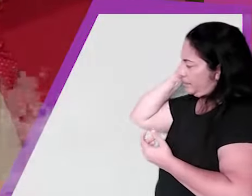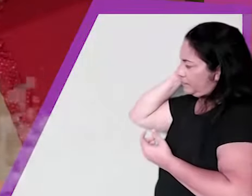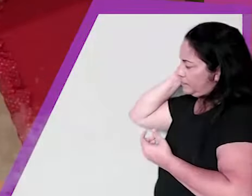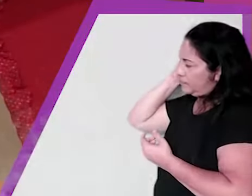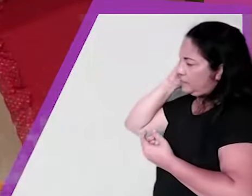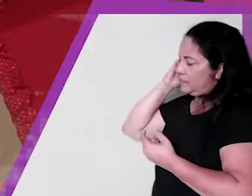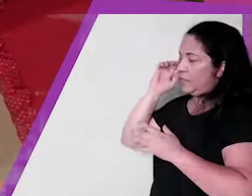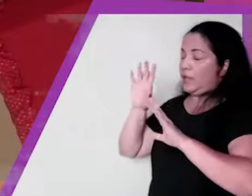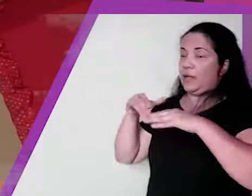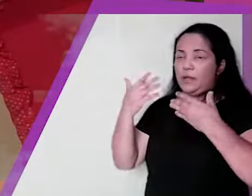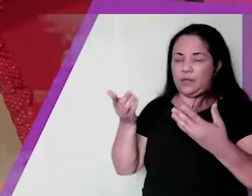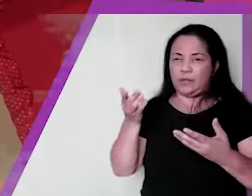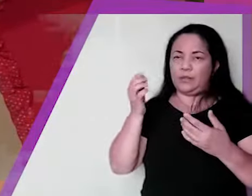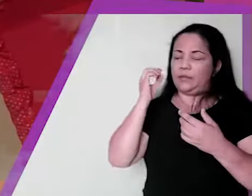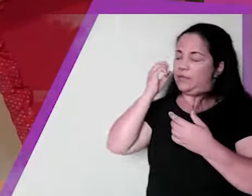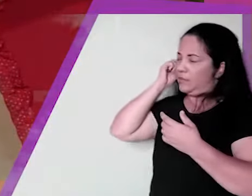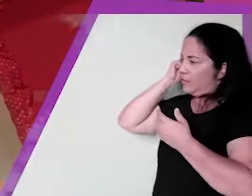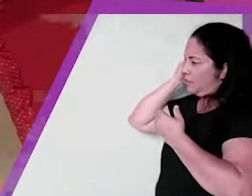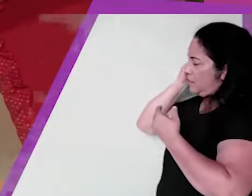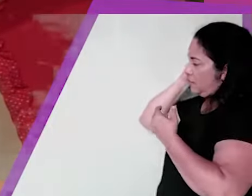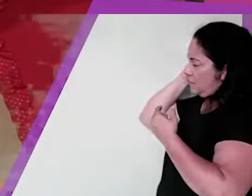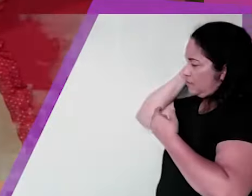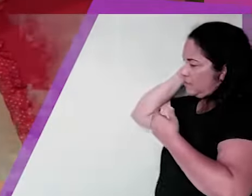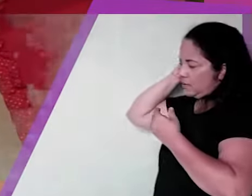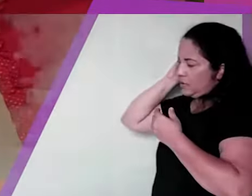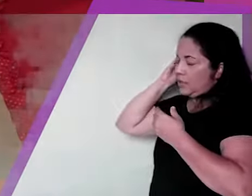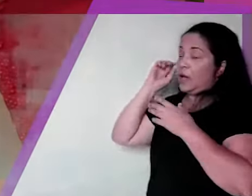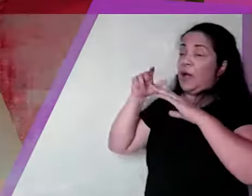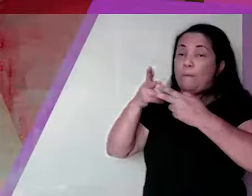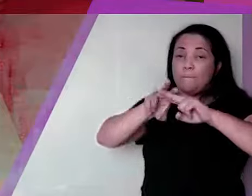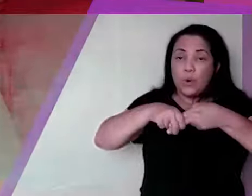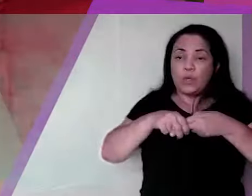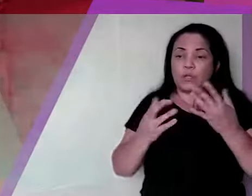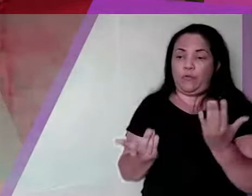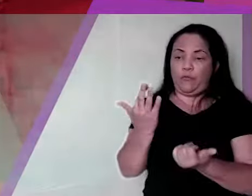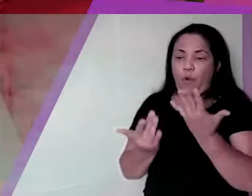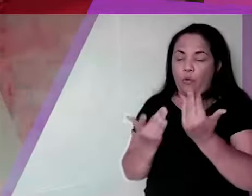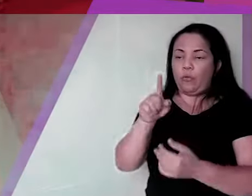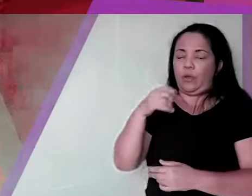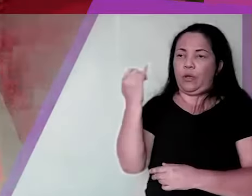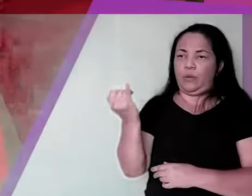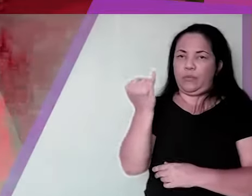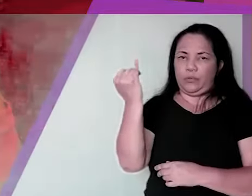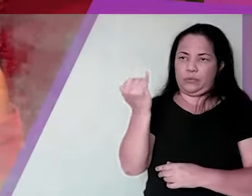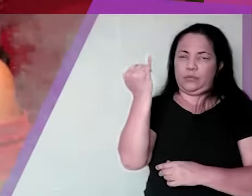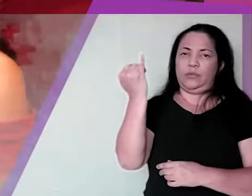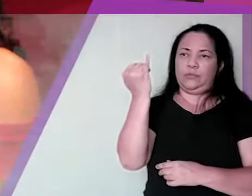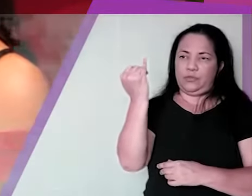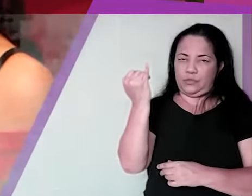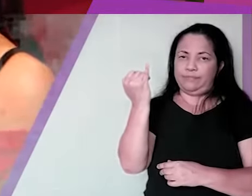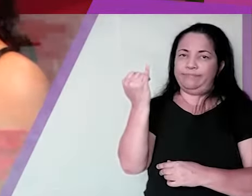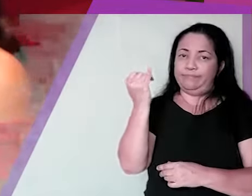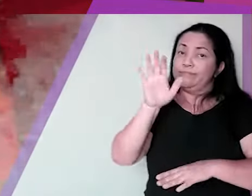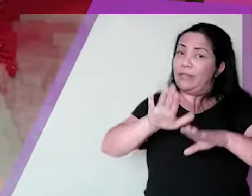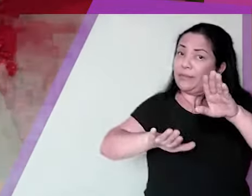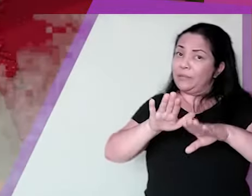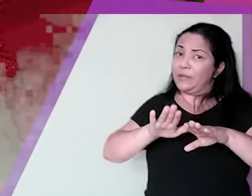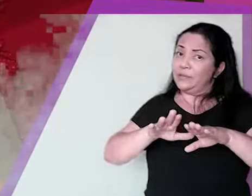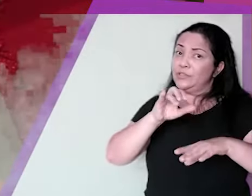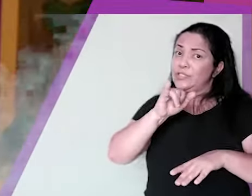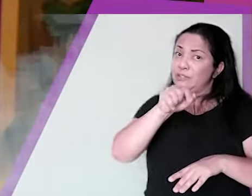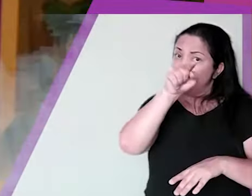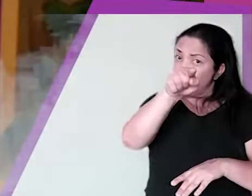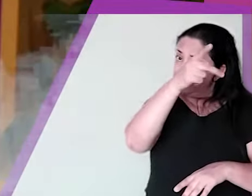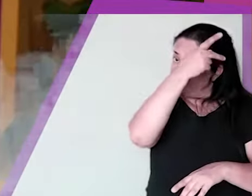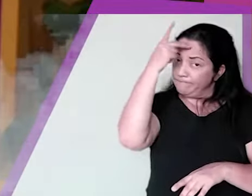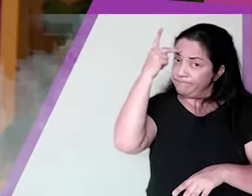um tempão. Aí as árvores não resistem. Aí elas morrem. Então, não é sim que o fogo pode ser amigo do